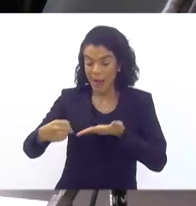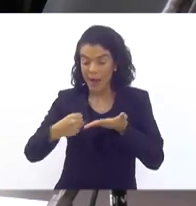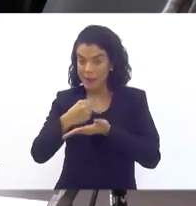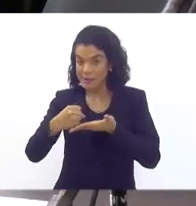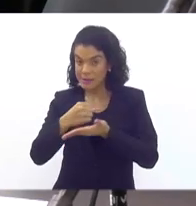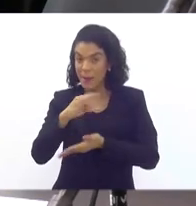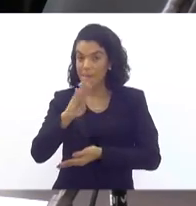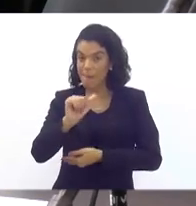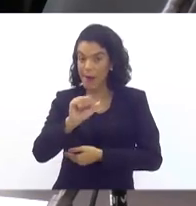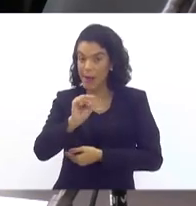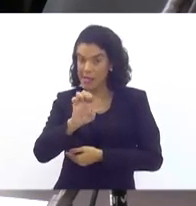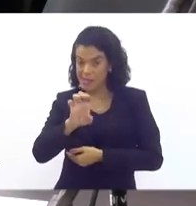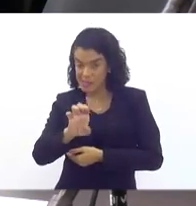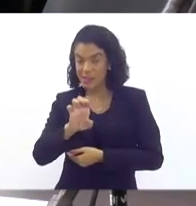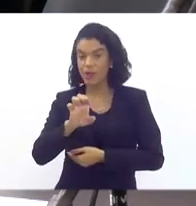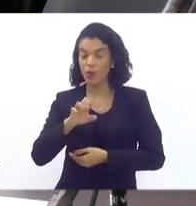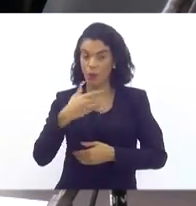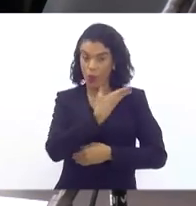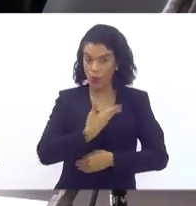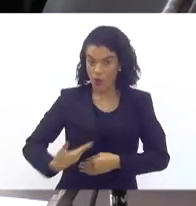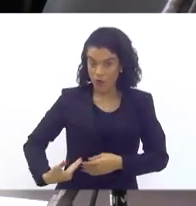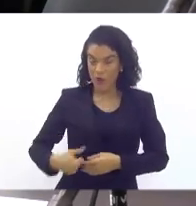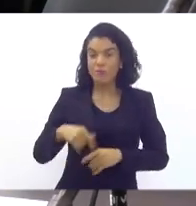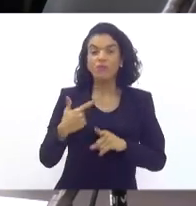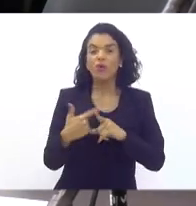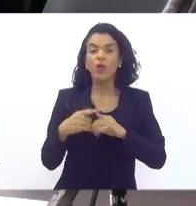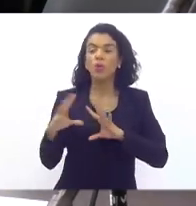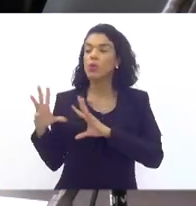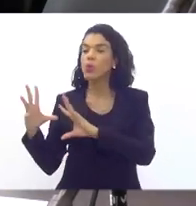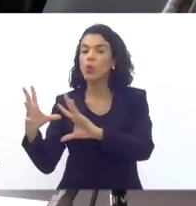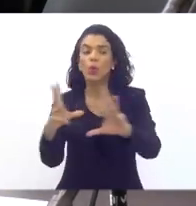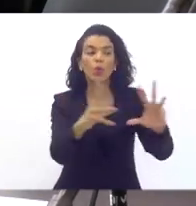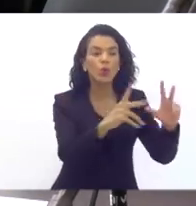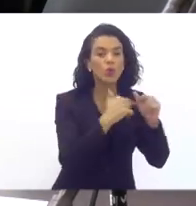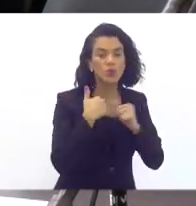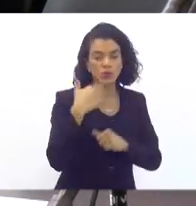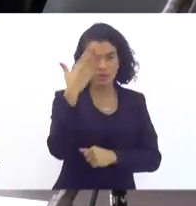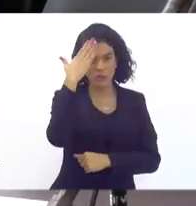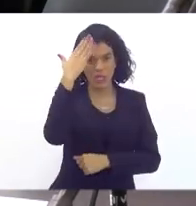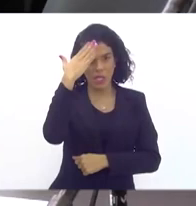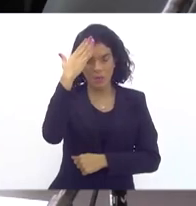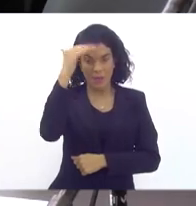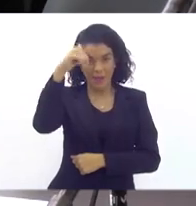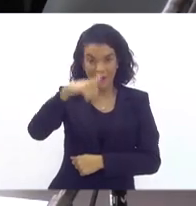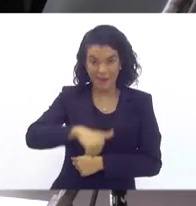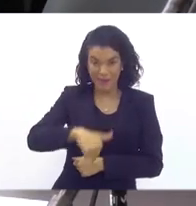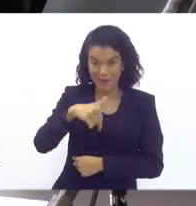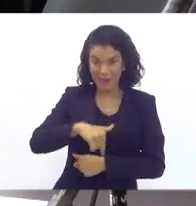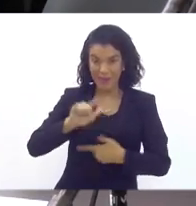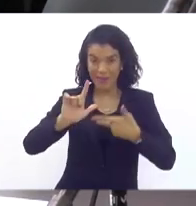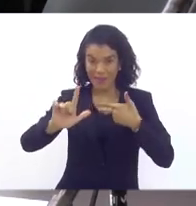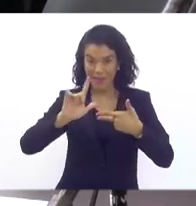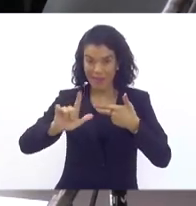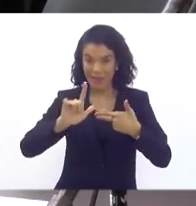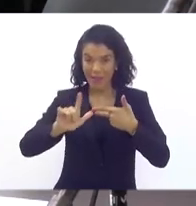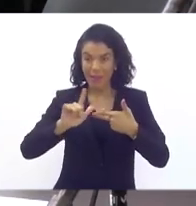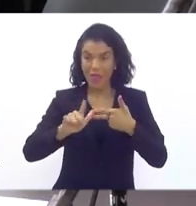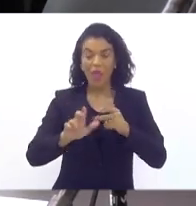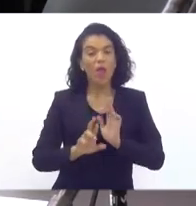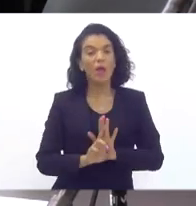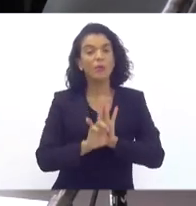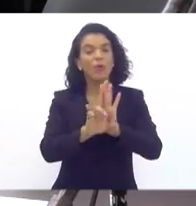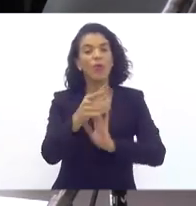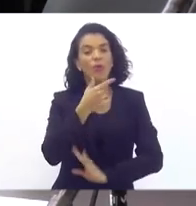mas quando eu tenho que dizer eu digo porque todos sabem que eu aqui nessa casa de leis representa um homem que é uma reserva moral